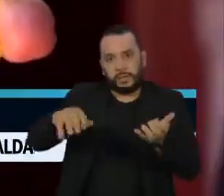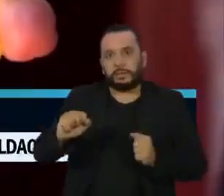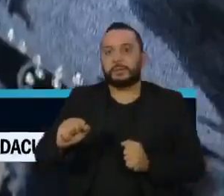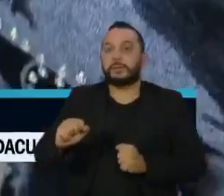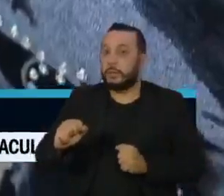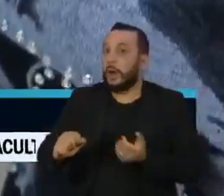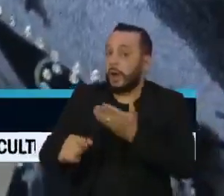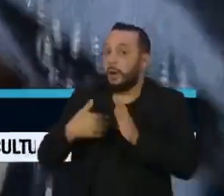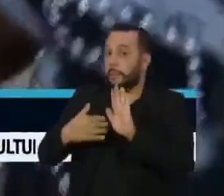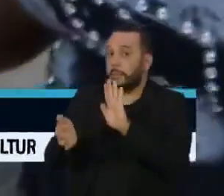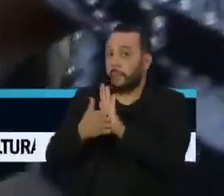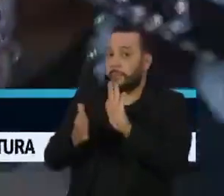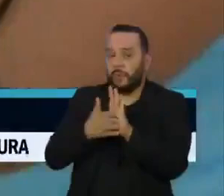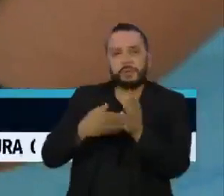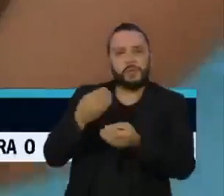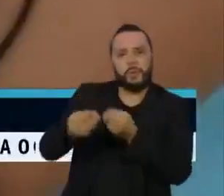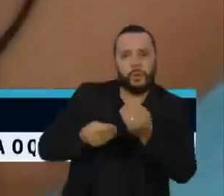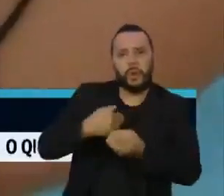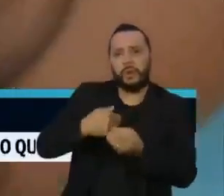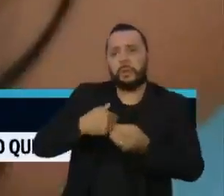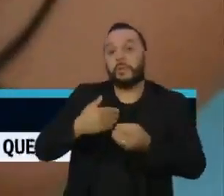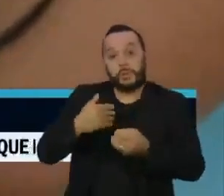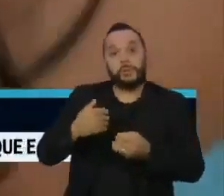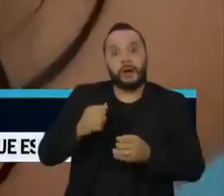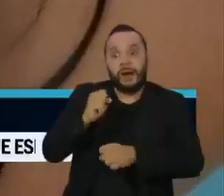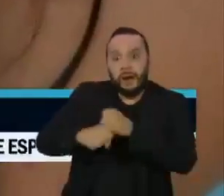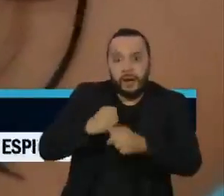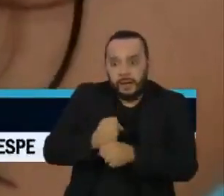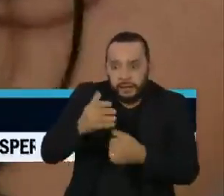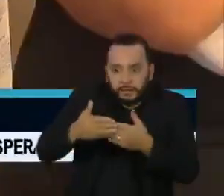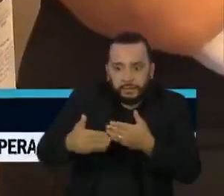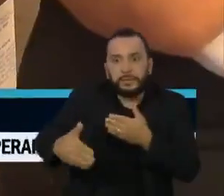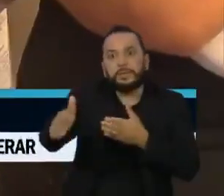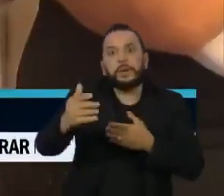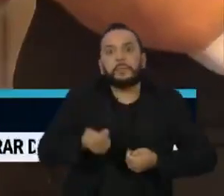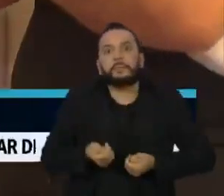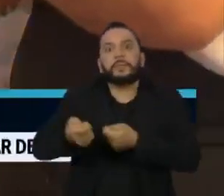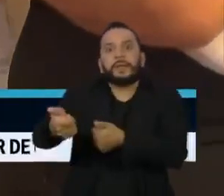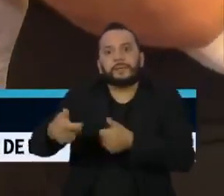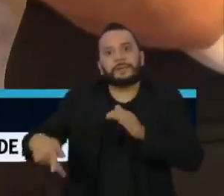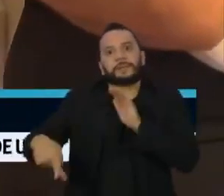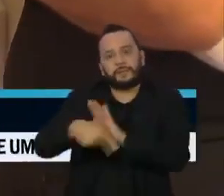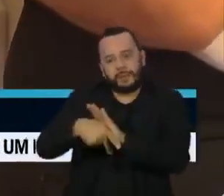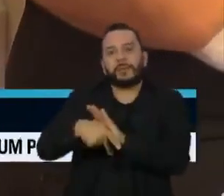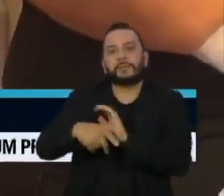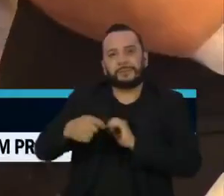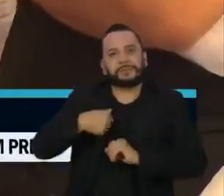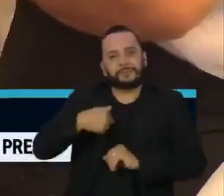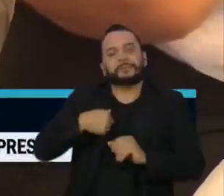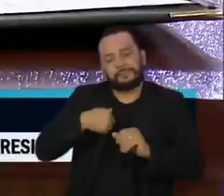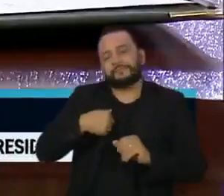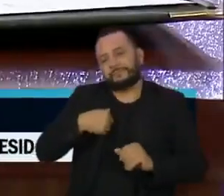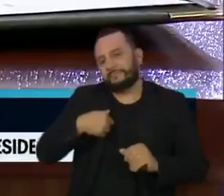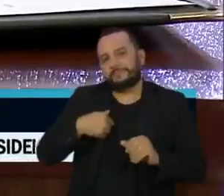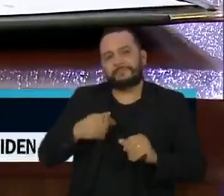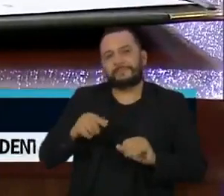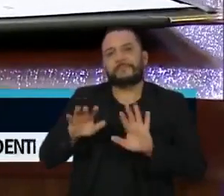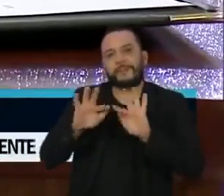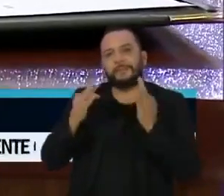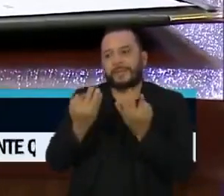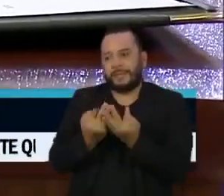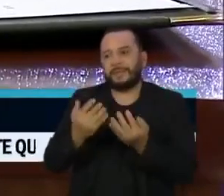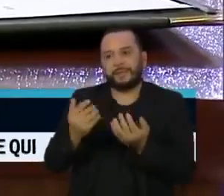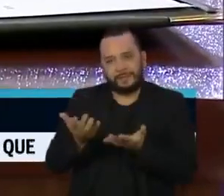sob medida para abrir espaço em ano eleitoral para o Auxílio Brasil, a nova embalagem do